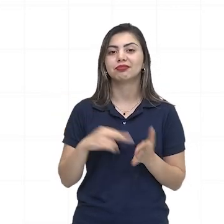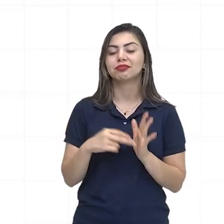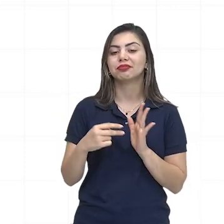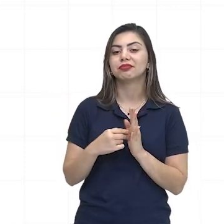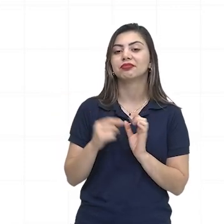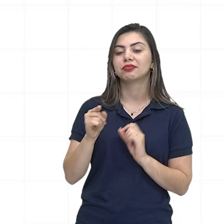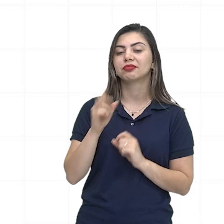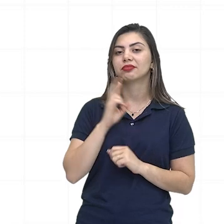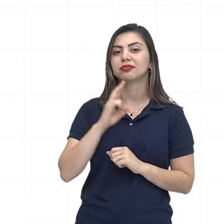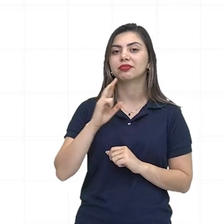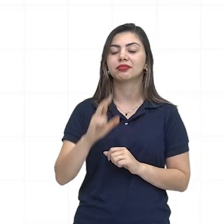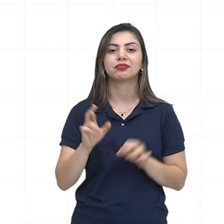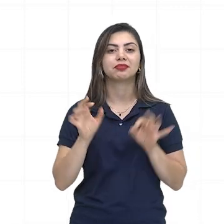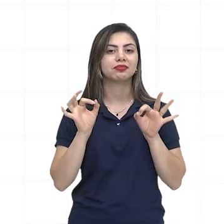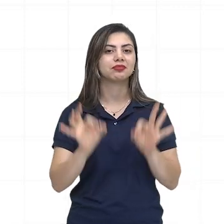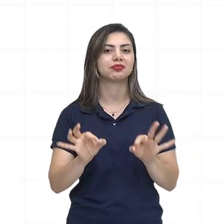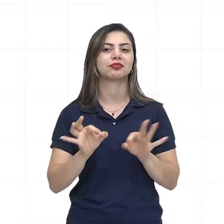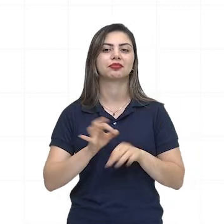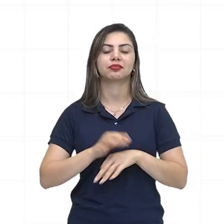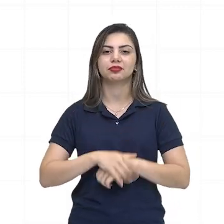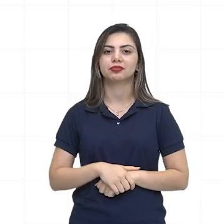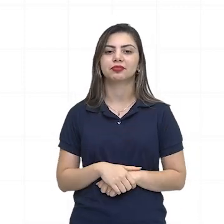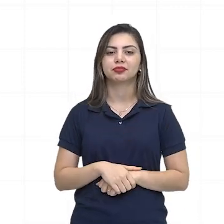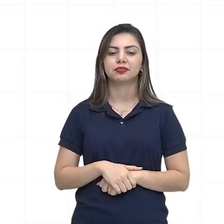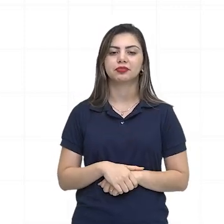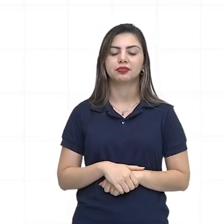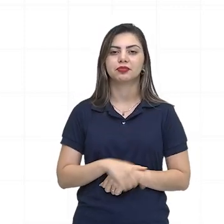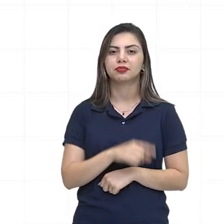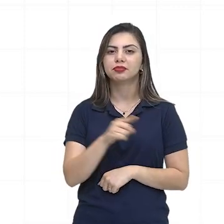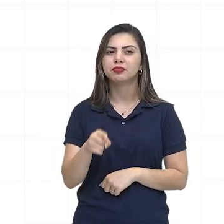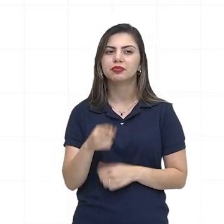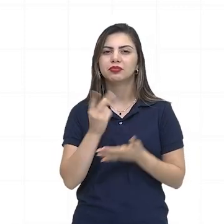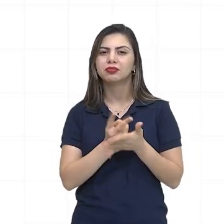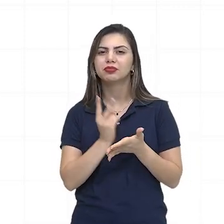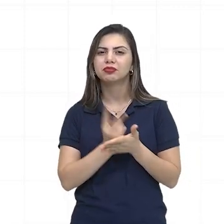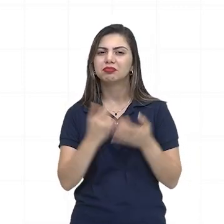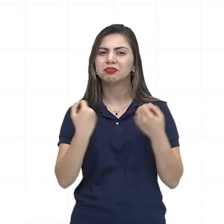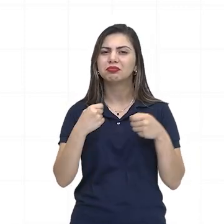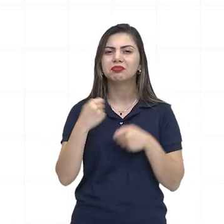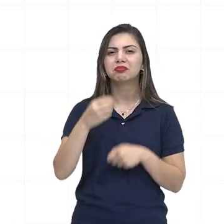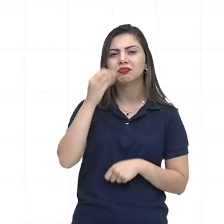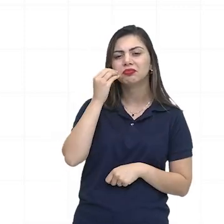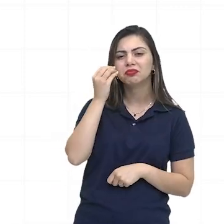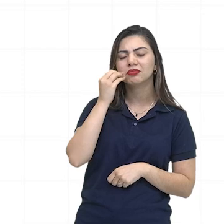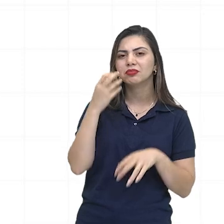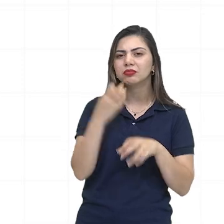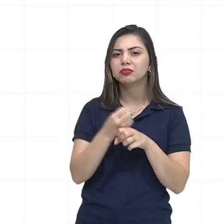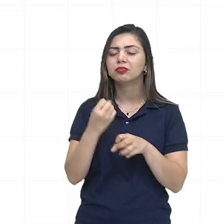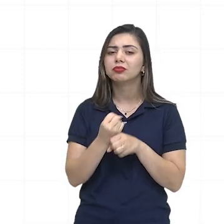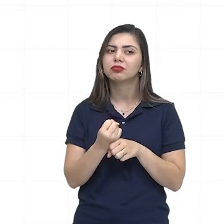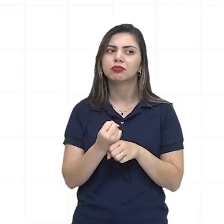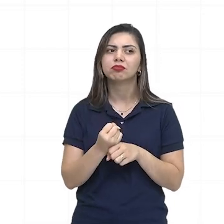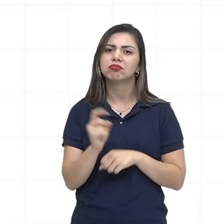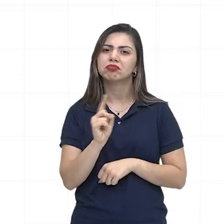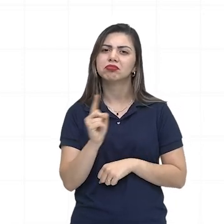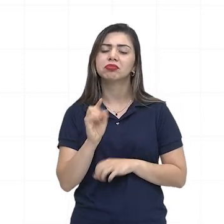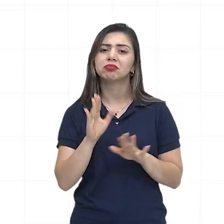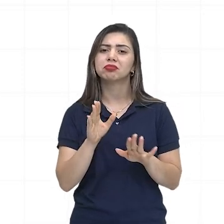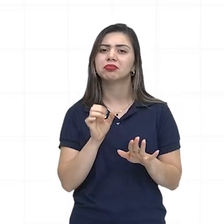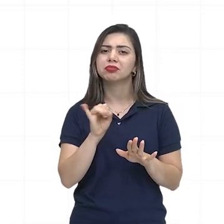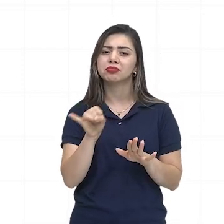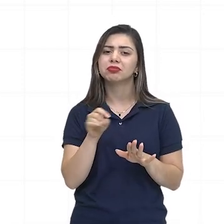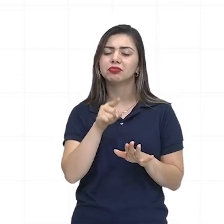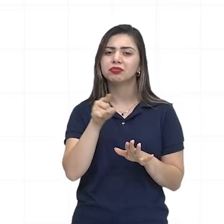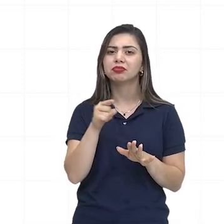Confirmadíssimo que essa divisão está correta. Você sempre vai precisar fazer a prova? Não, nem sempre. Mas, se